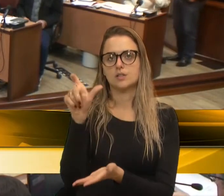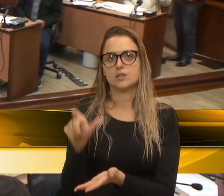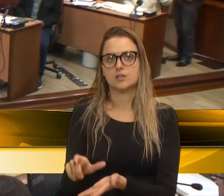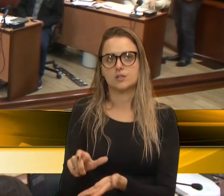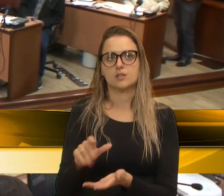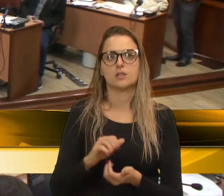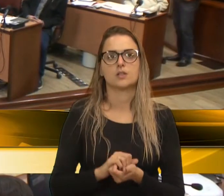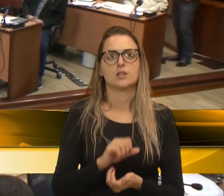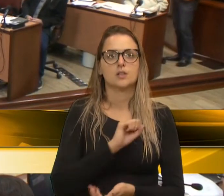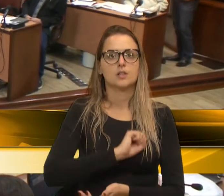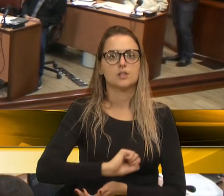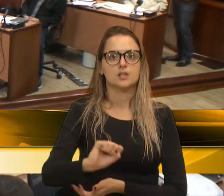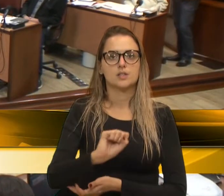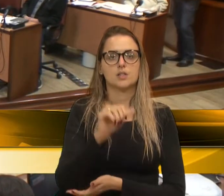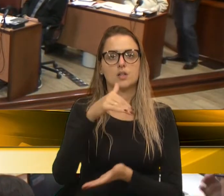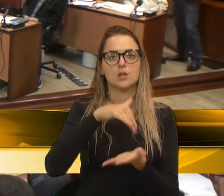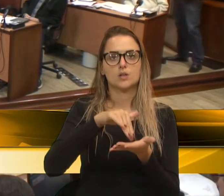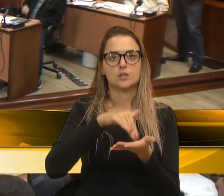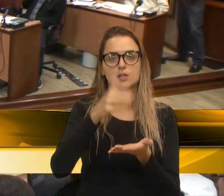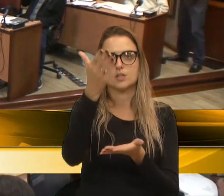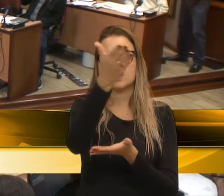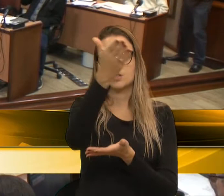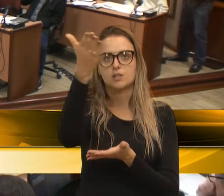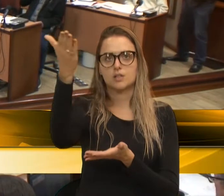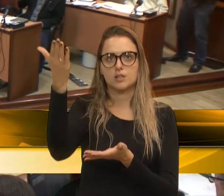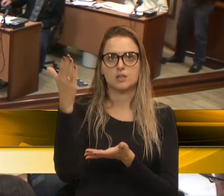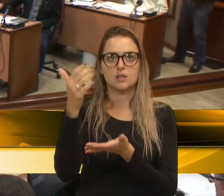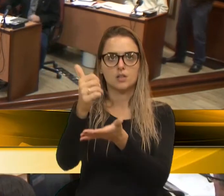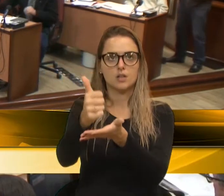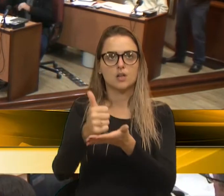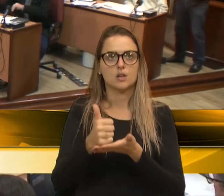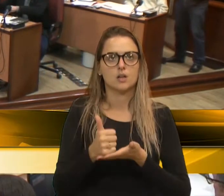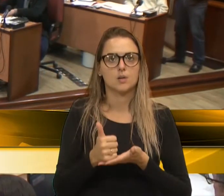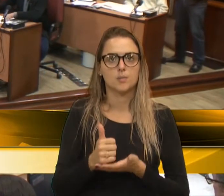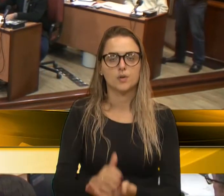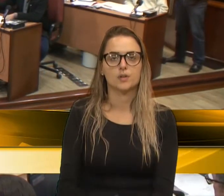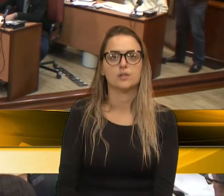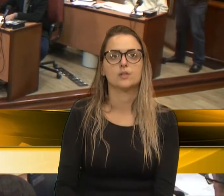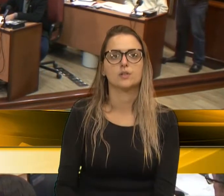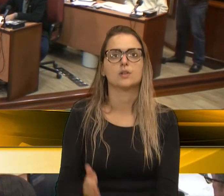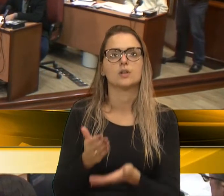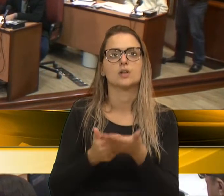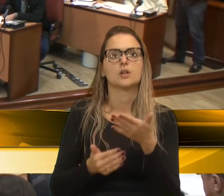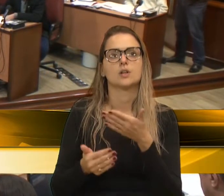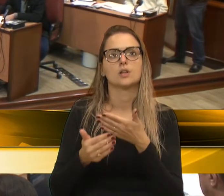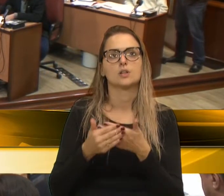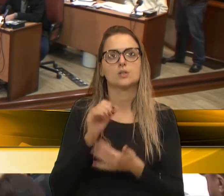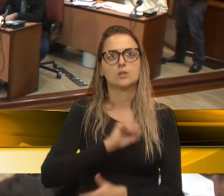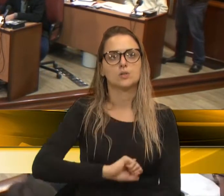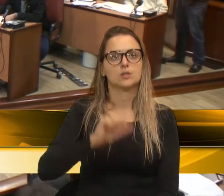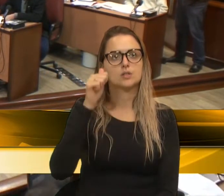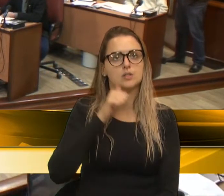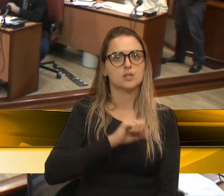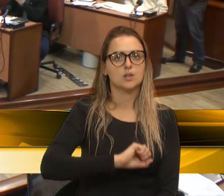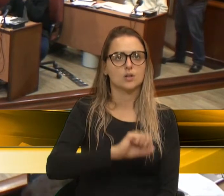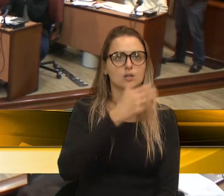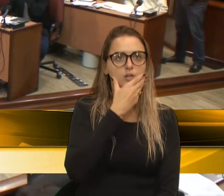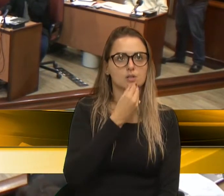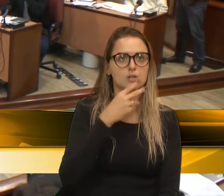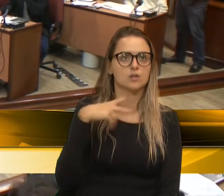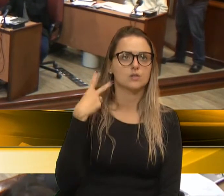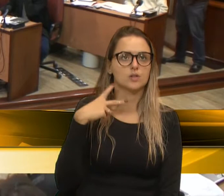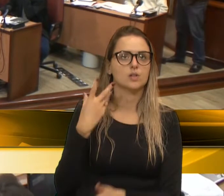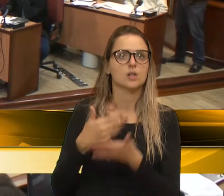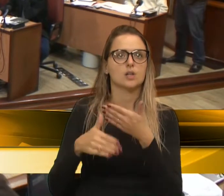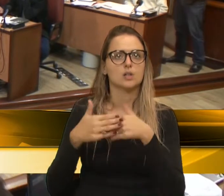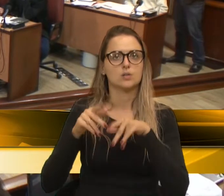senhores secretários aqui presentes, dando apoio também ao colega, e todos os senhores e senhoras vereadores e aqueles que nos acompanham